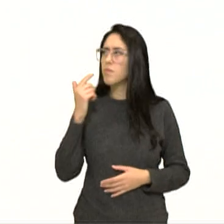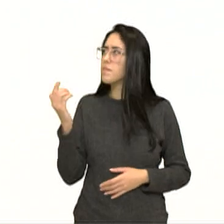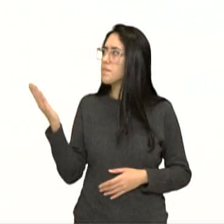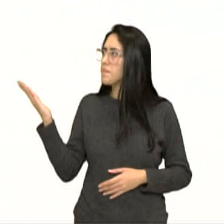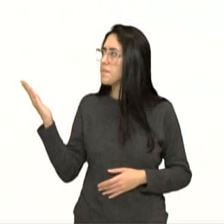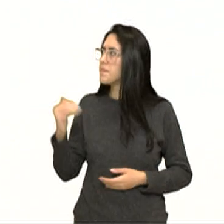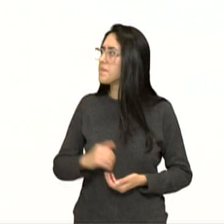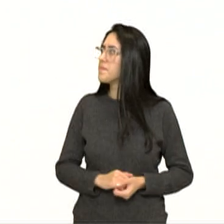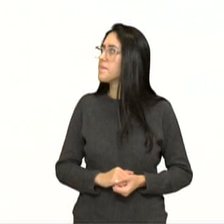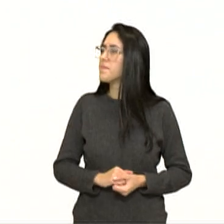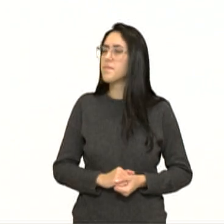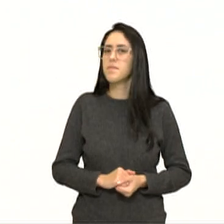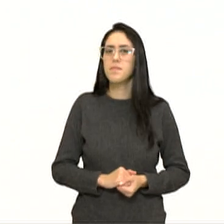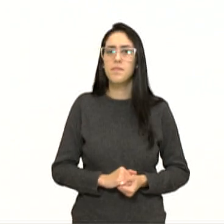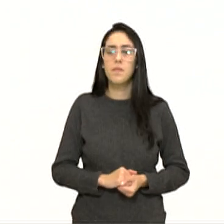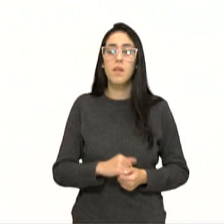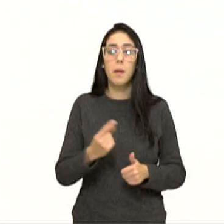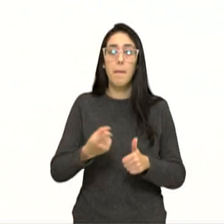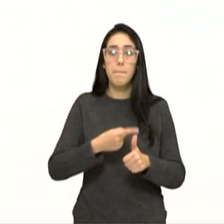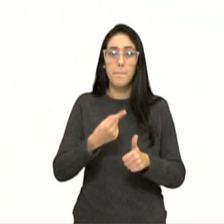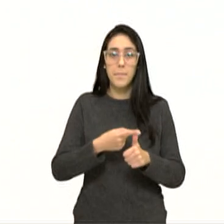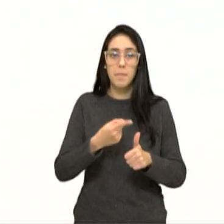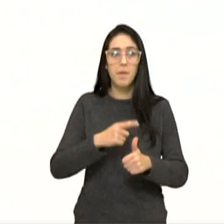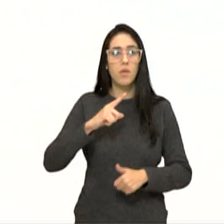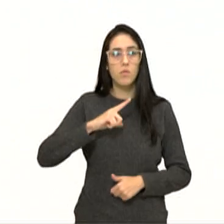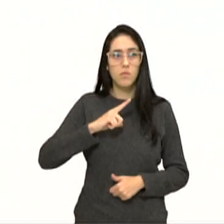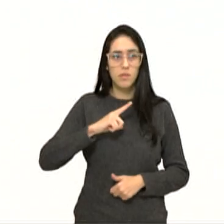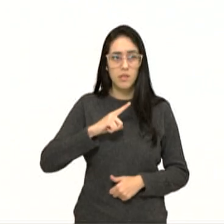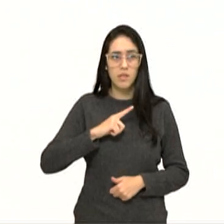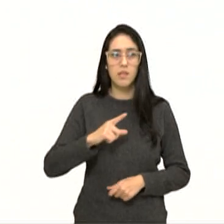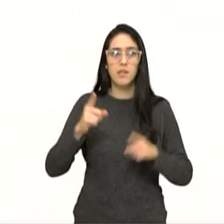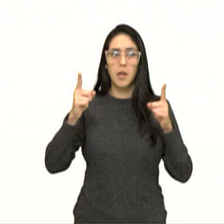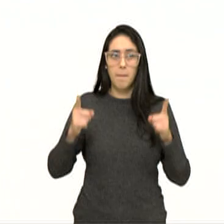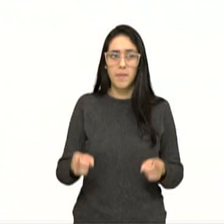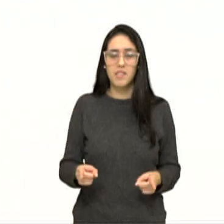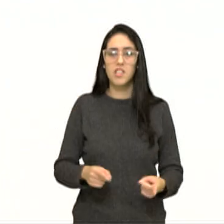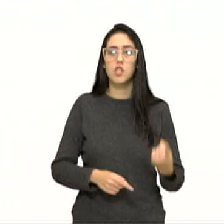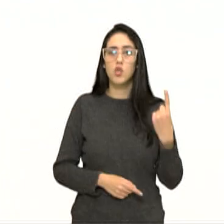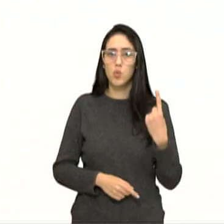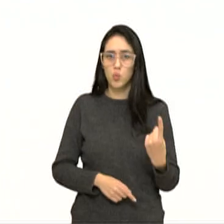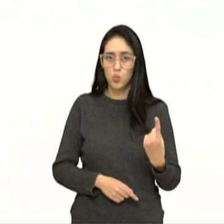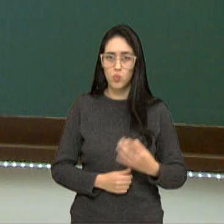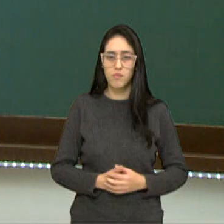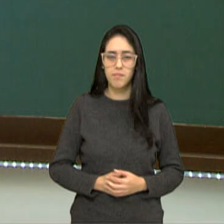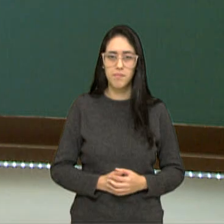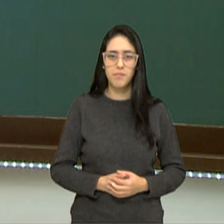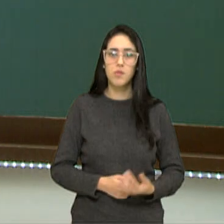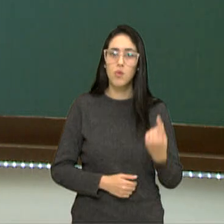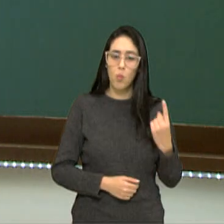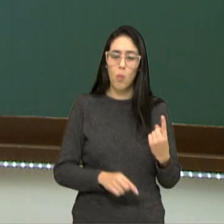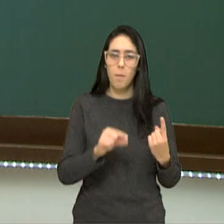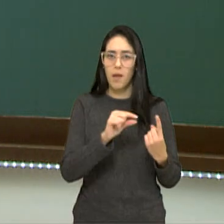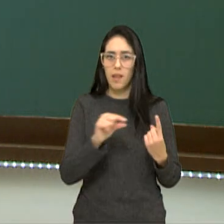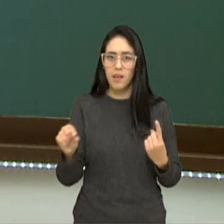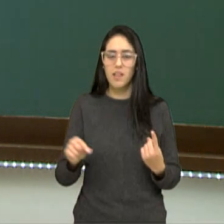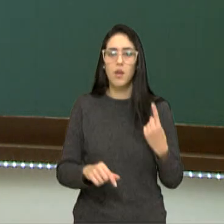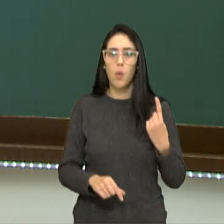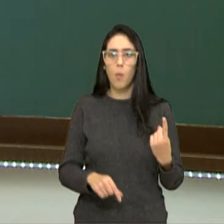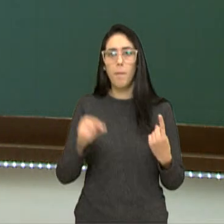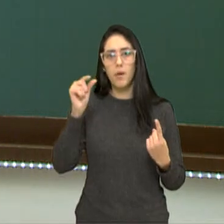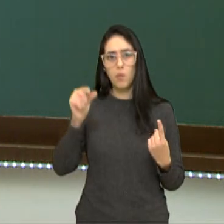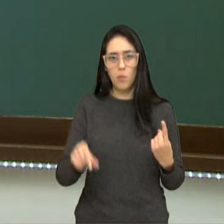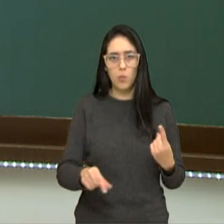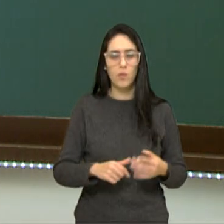dois exemplos. Primeiro, nós temos a matriz 1, ou seja, uma linha e uma coluna. Isso